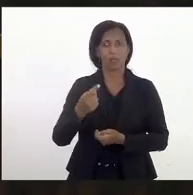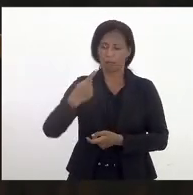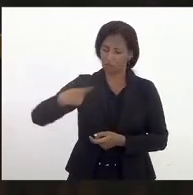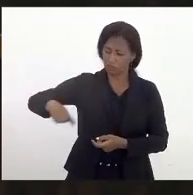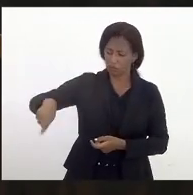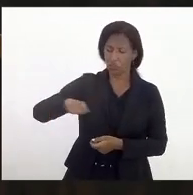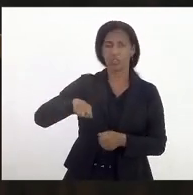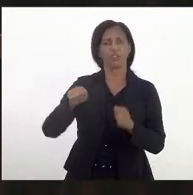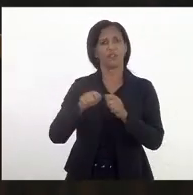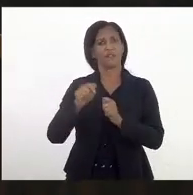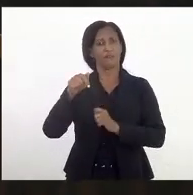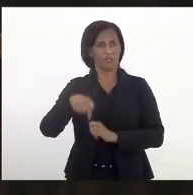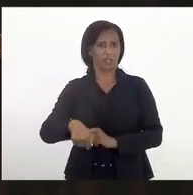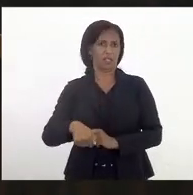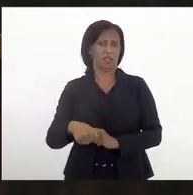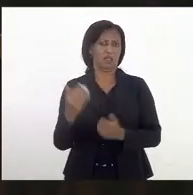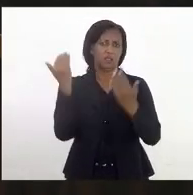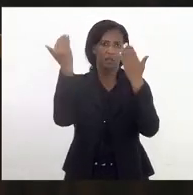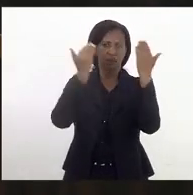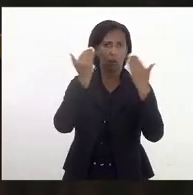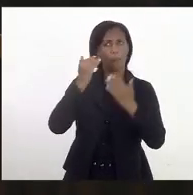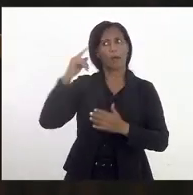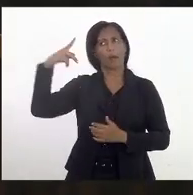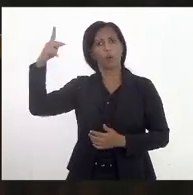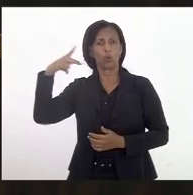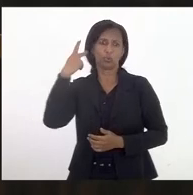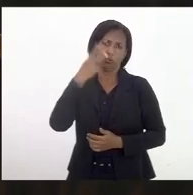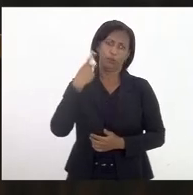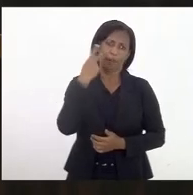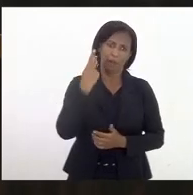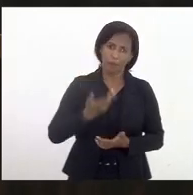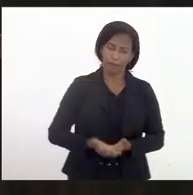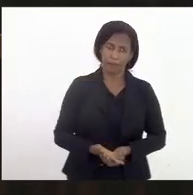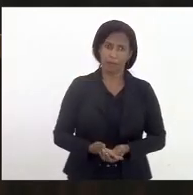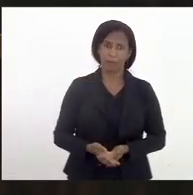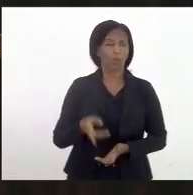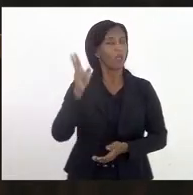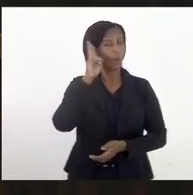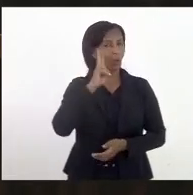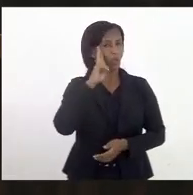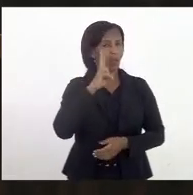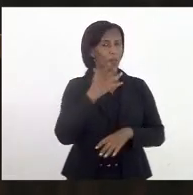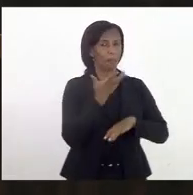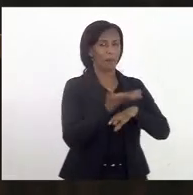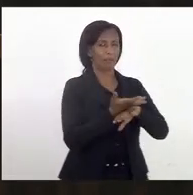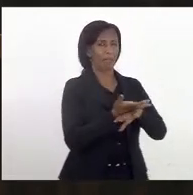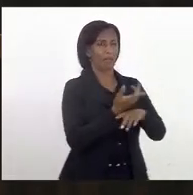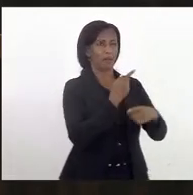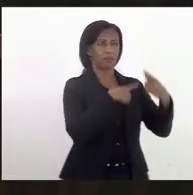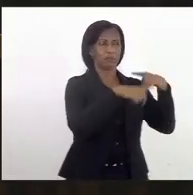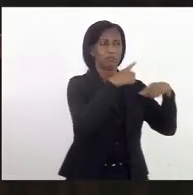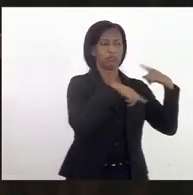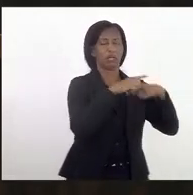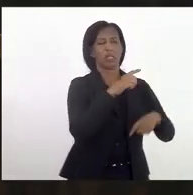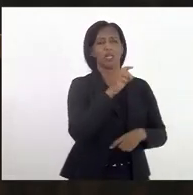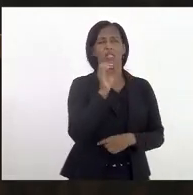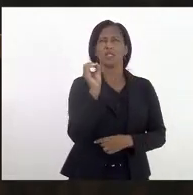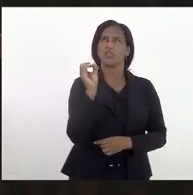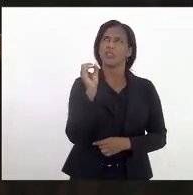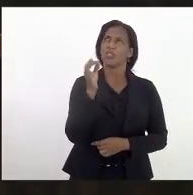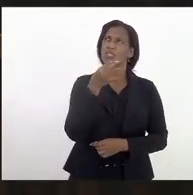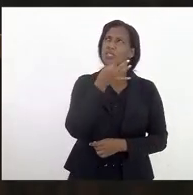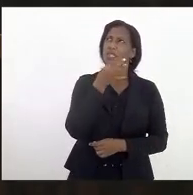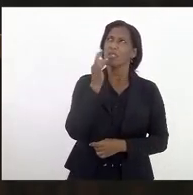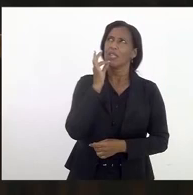e se comparado aos demais pagamentos eu lembro bem uma matéria Luiz diz Setembro para outubro